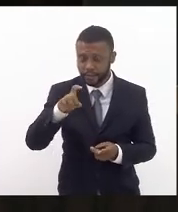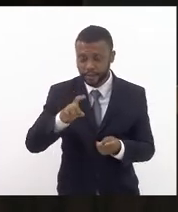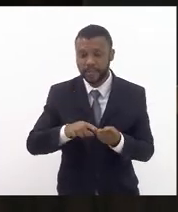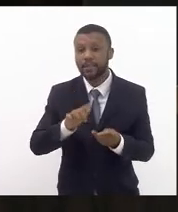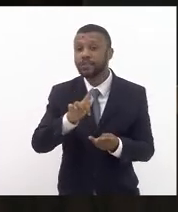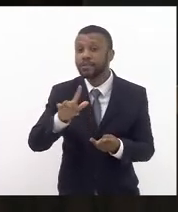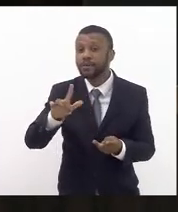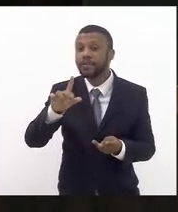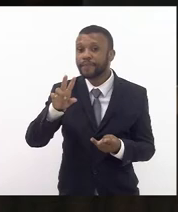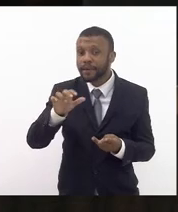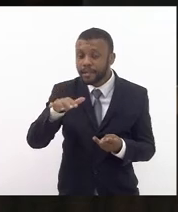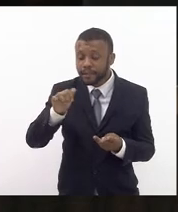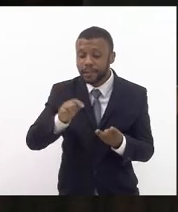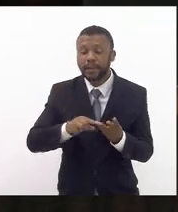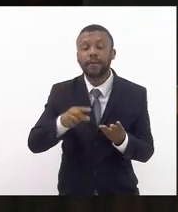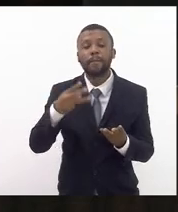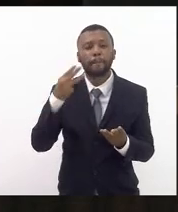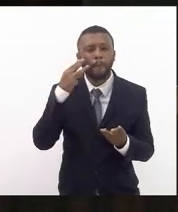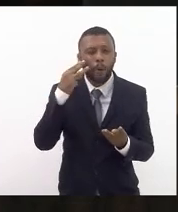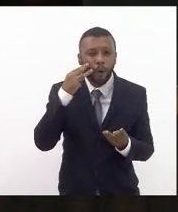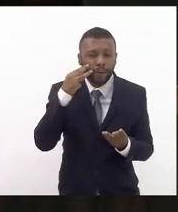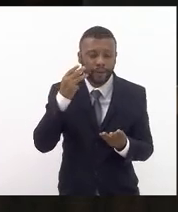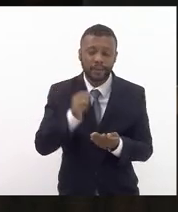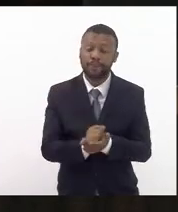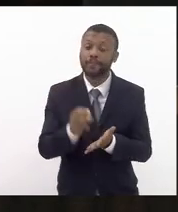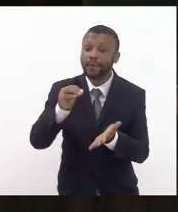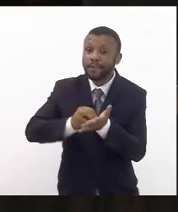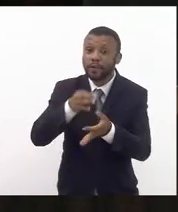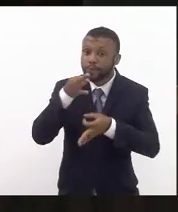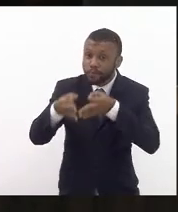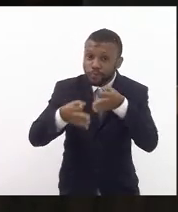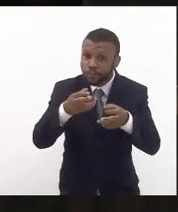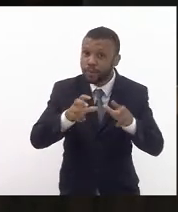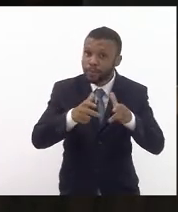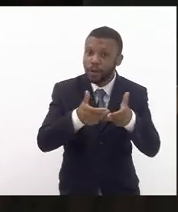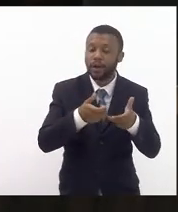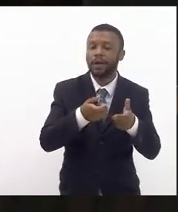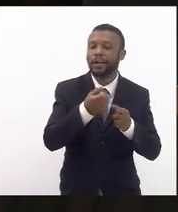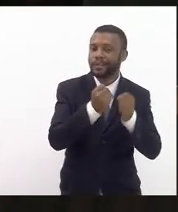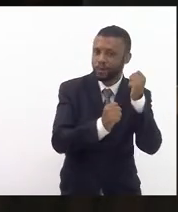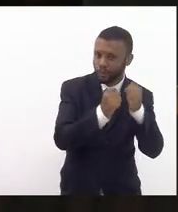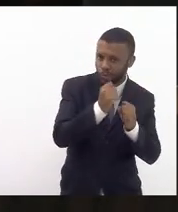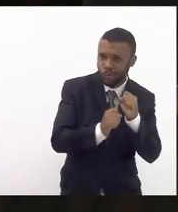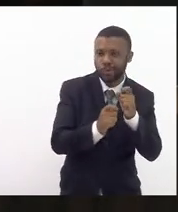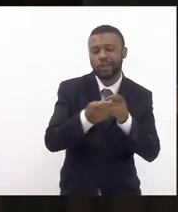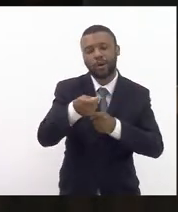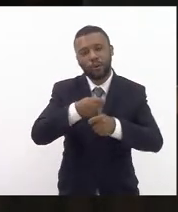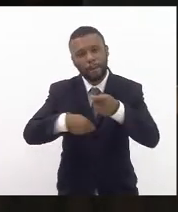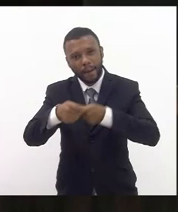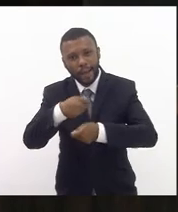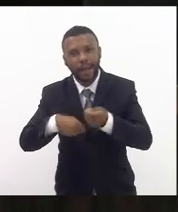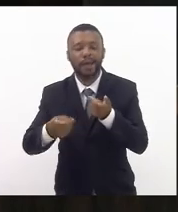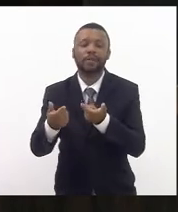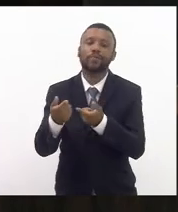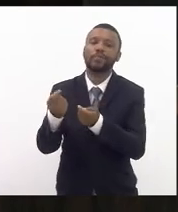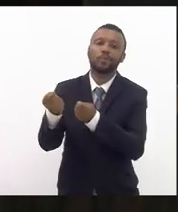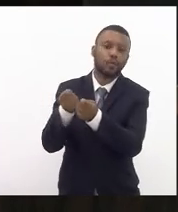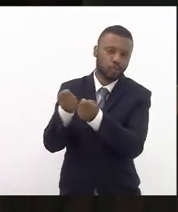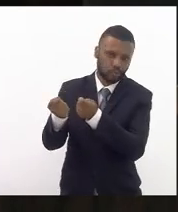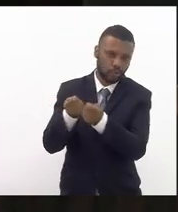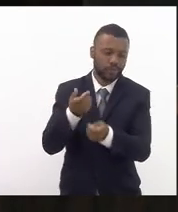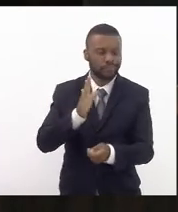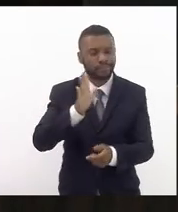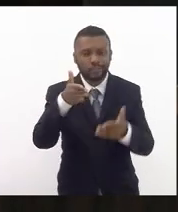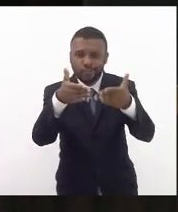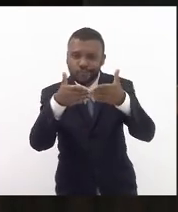dos pareceres das comissões de Economia, Indústria e Comércio, de Orçamento, Finanças, Fiscalização Financeira e Controle. Questão de